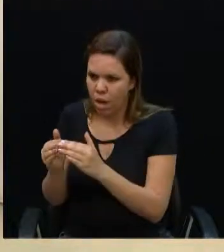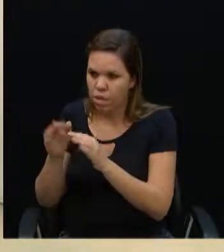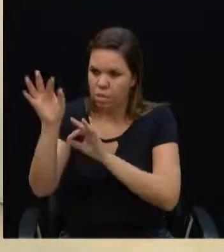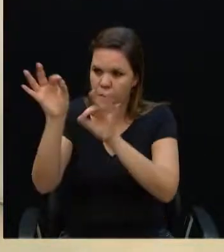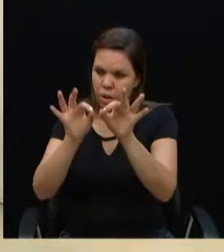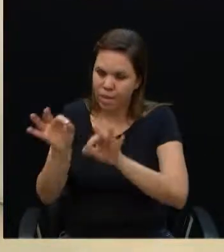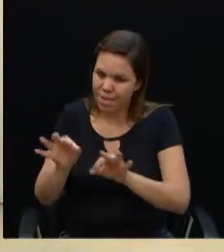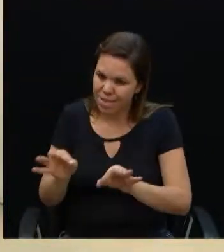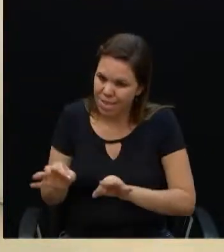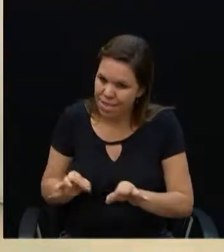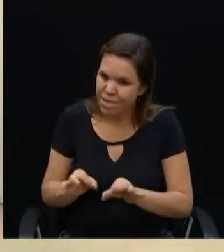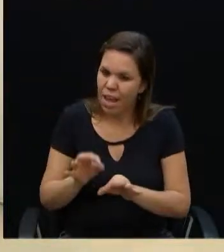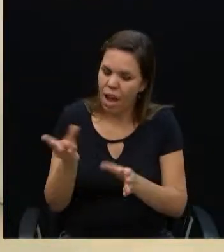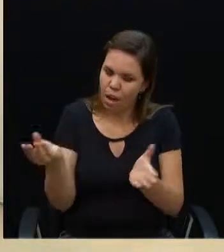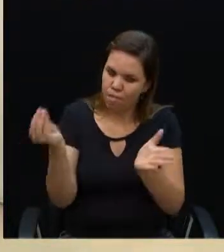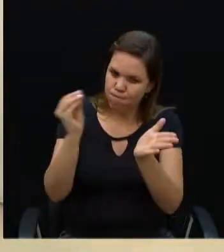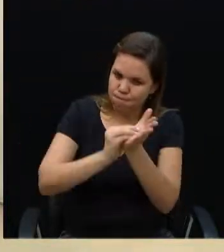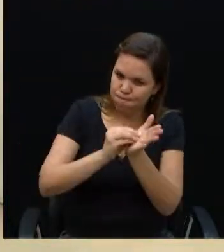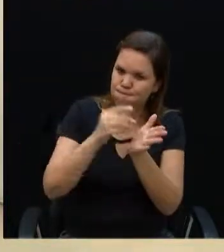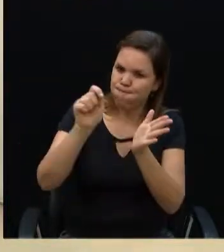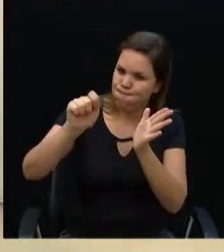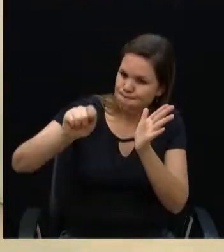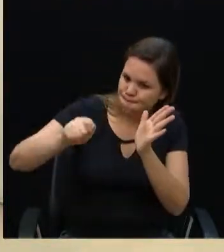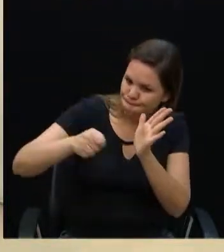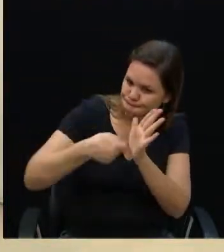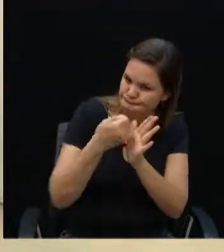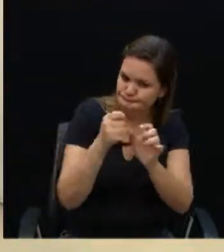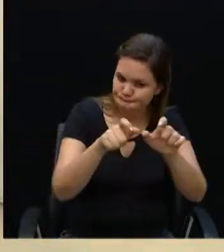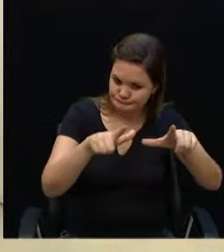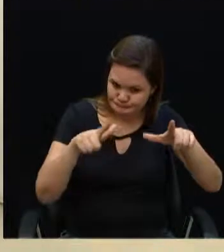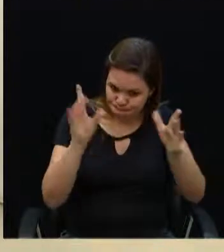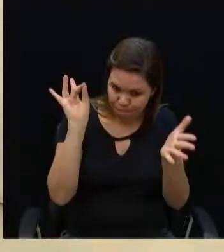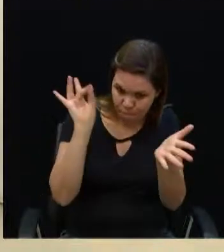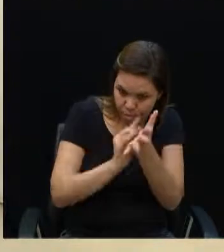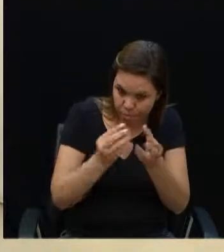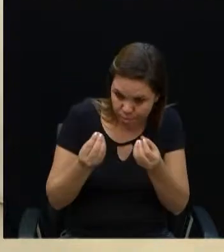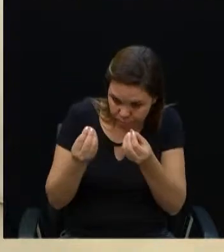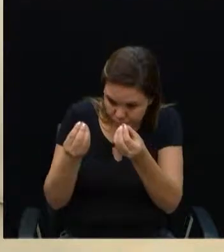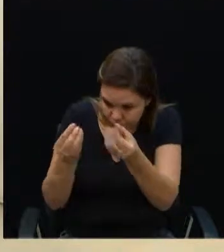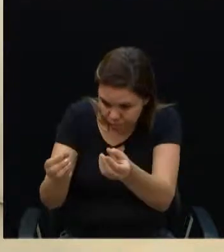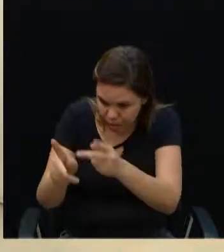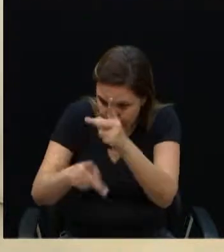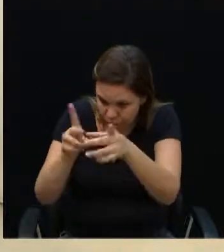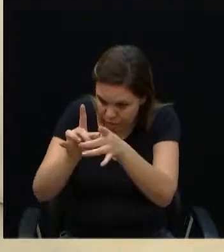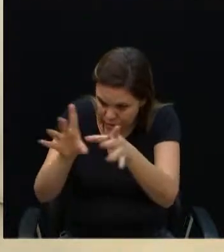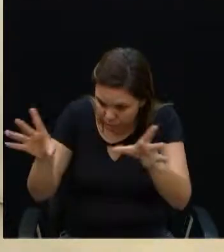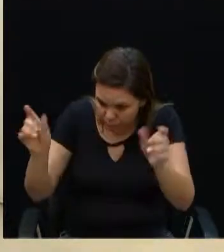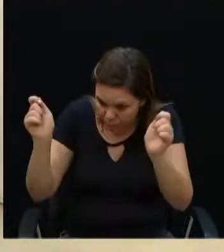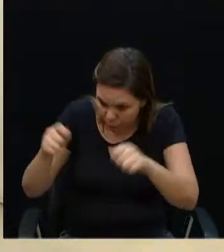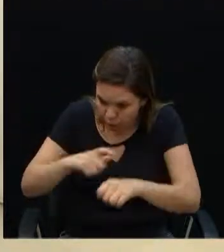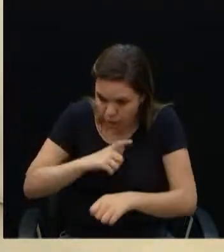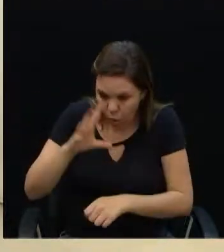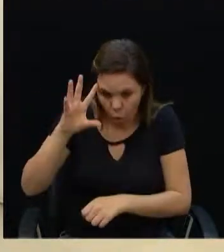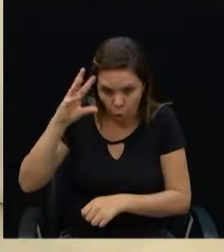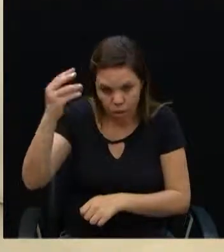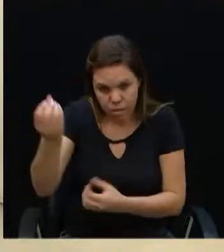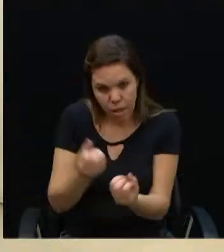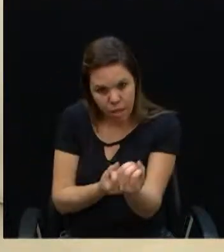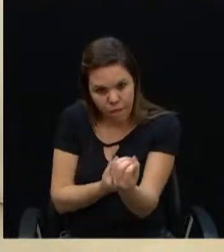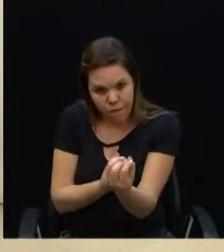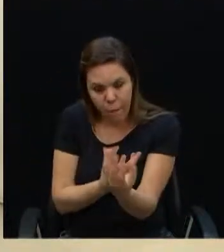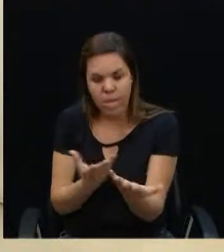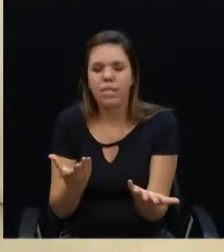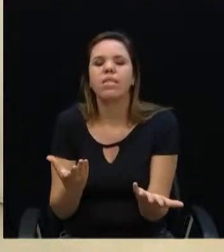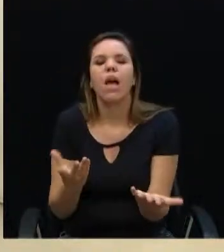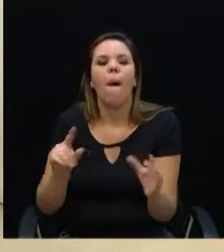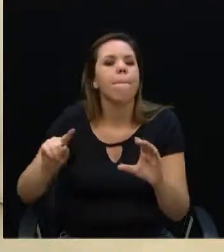imóveis clandestinos e irregulares. Então a audiência pública serve para isso, para permitir com que a população possa ter um conhecimento